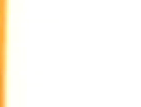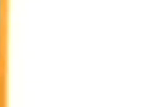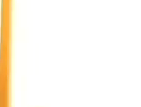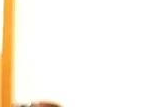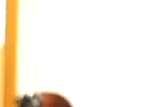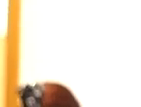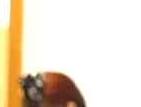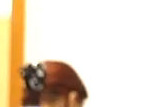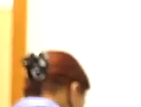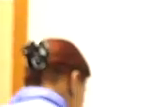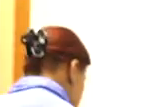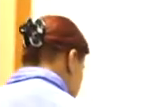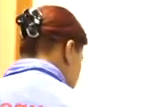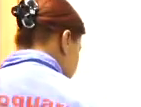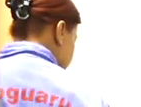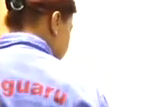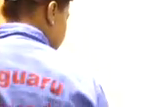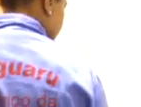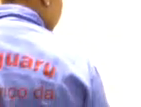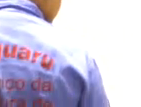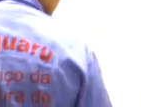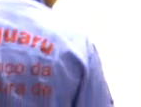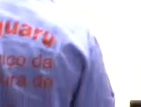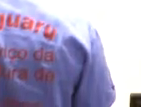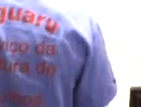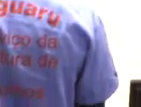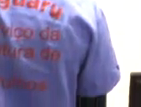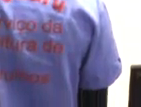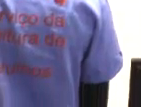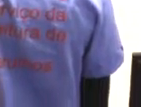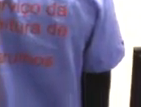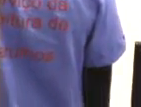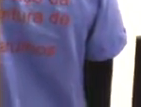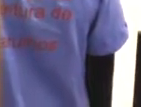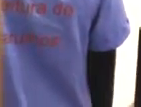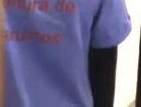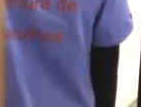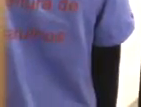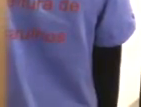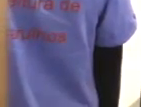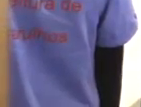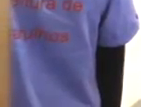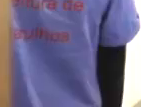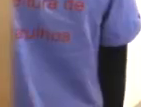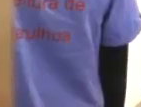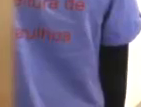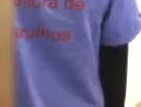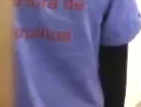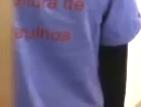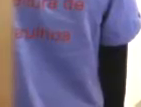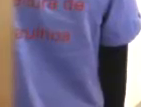andar da Câmara Municipal, das 8 às 17 horas. O telefone é